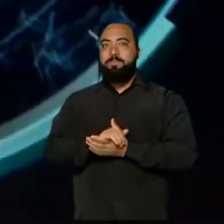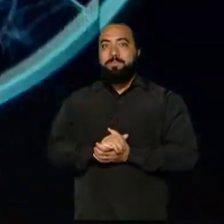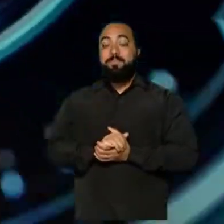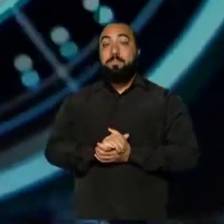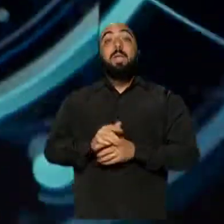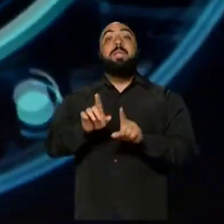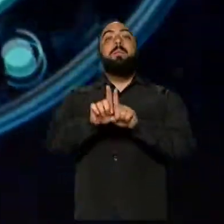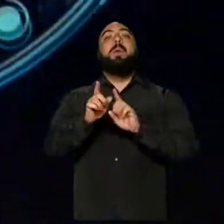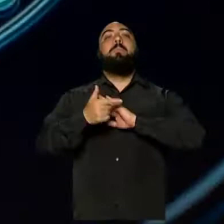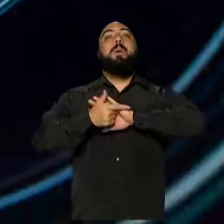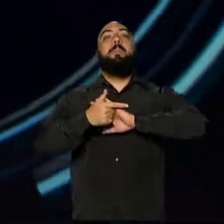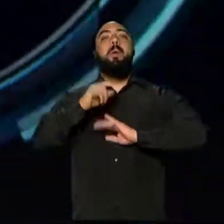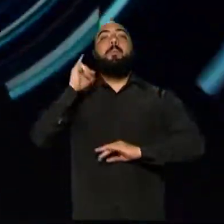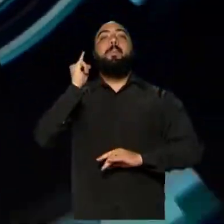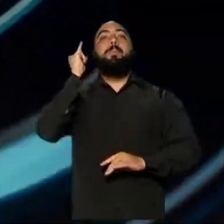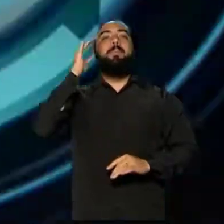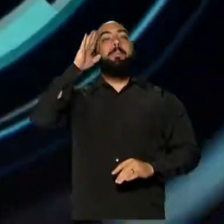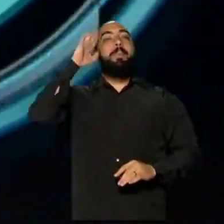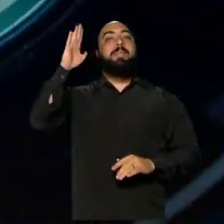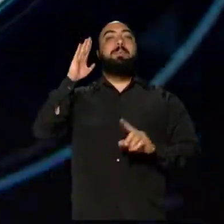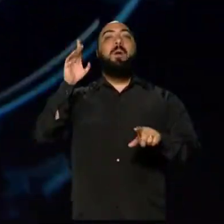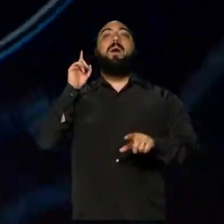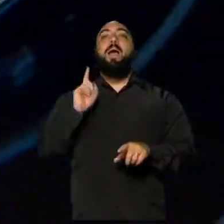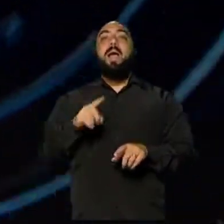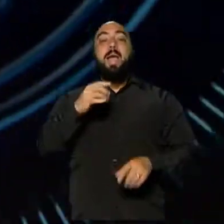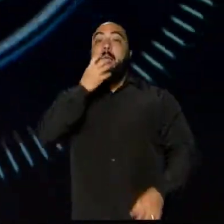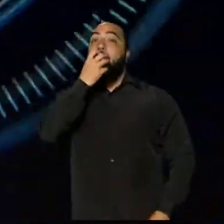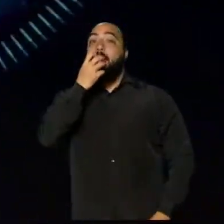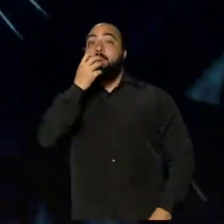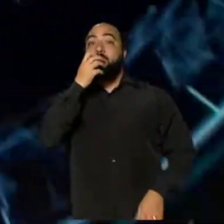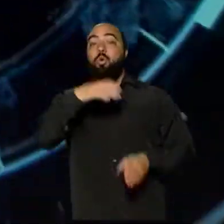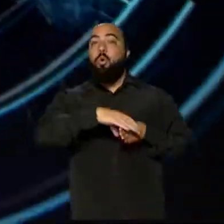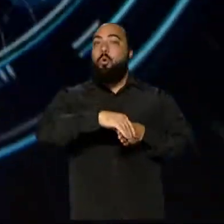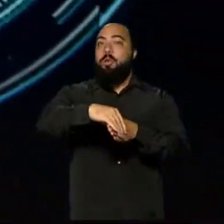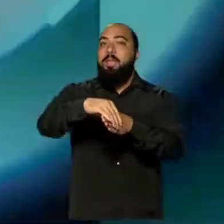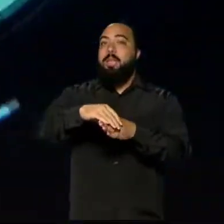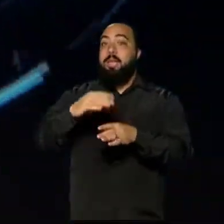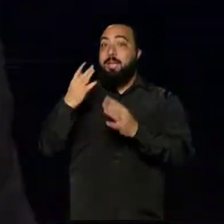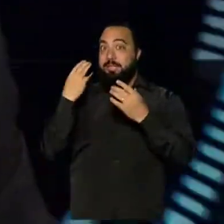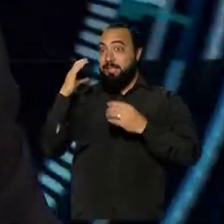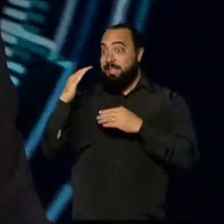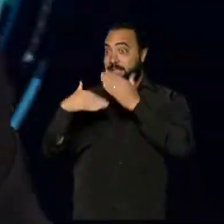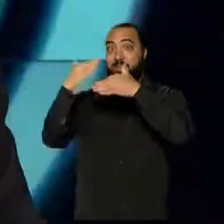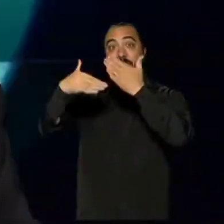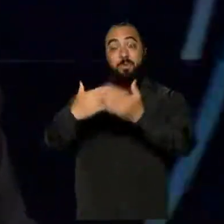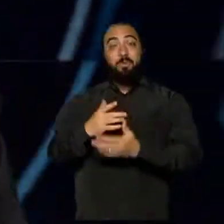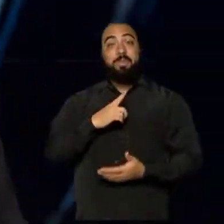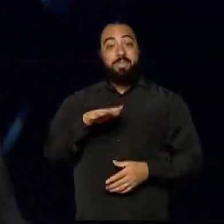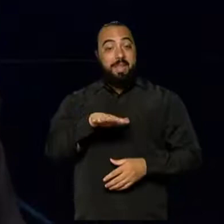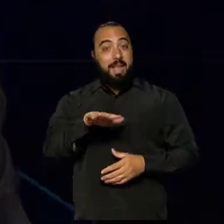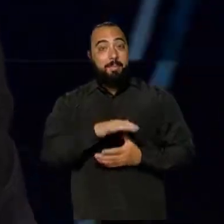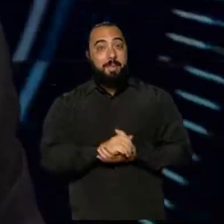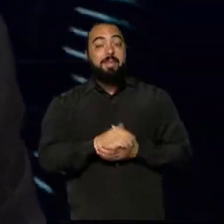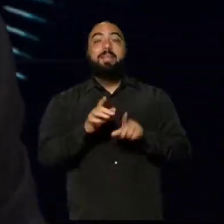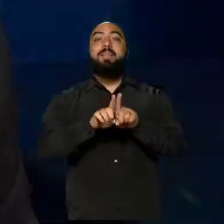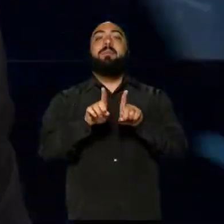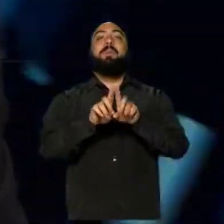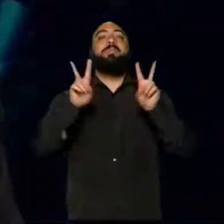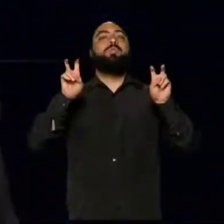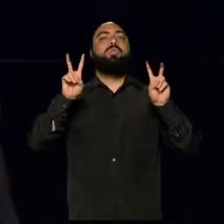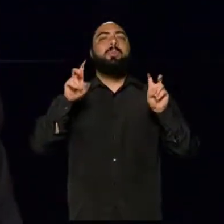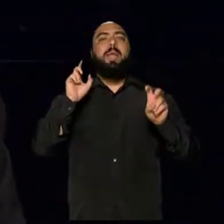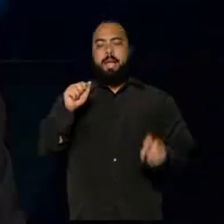conhecer o papel fundamental dos cães-guia e como a ciência tem evoluído nessa área. E tem ainda uma matéria especial sobre